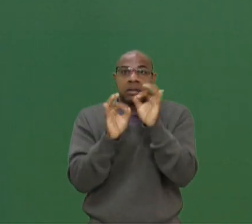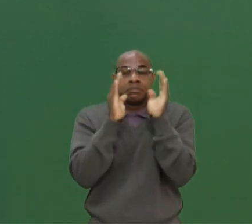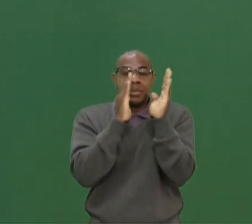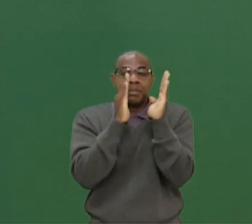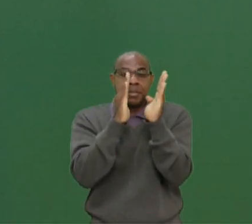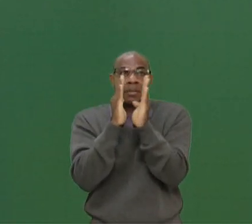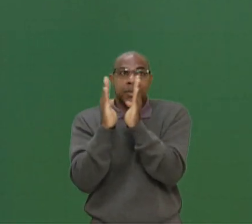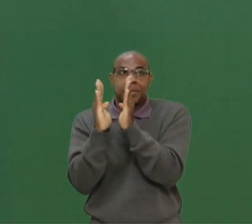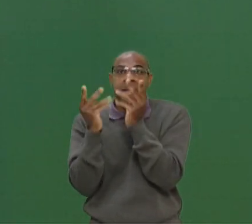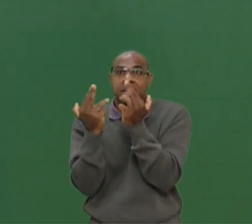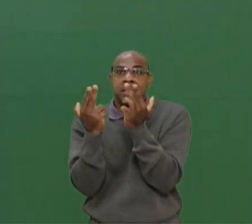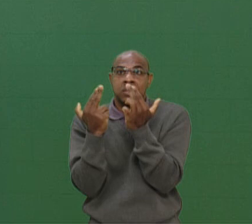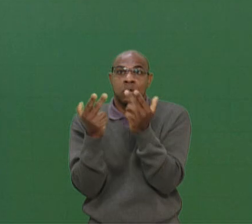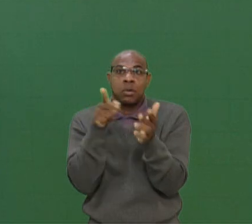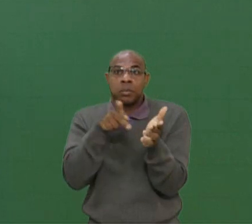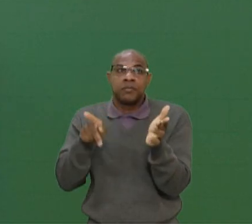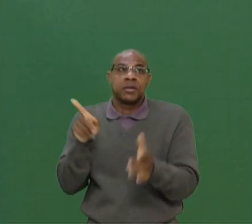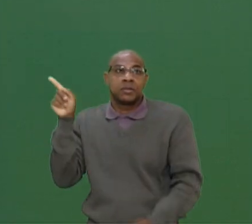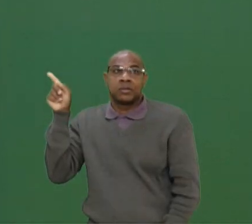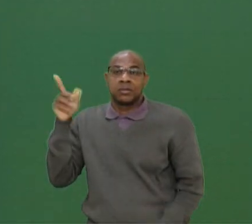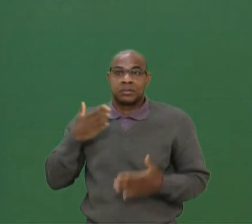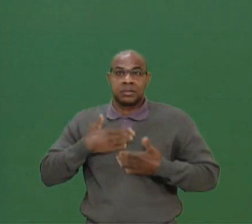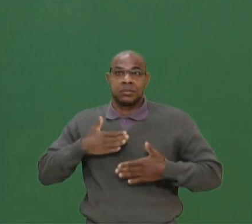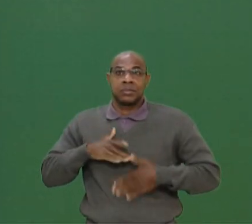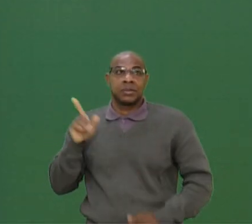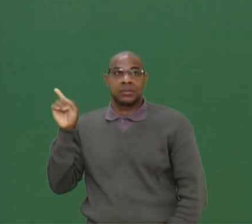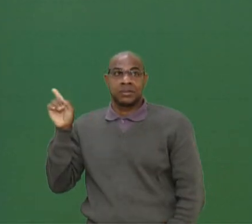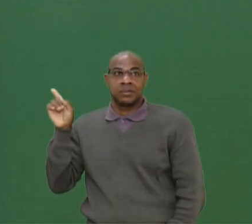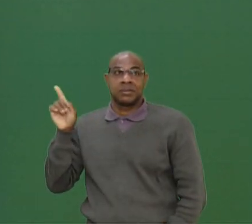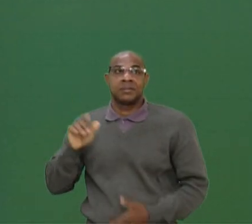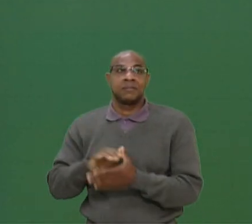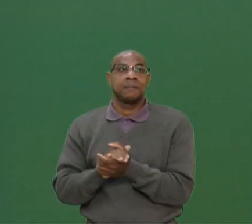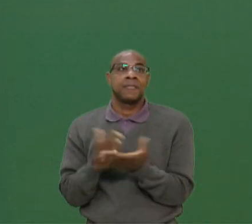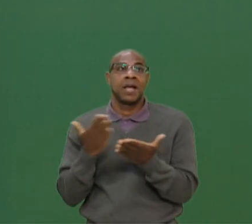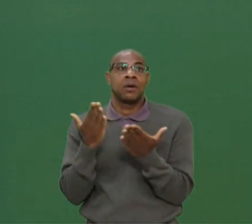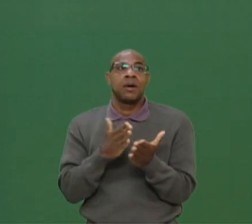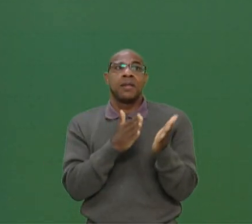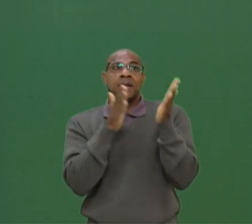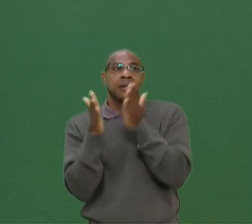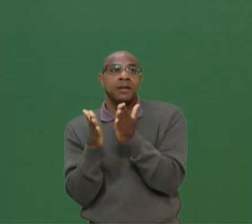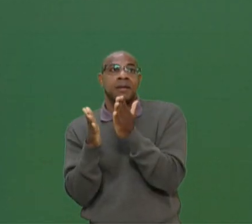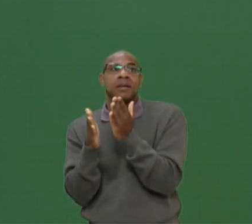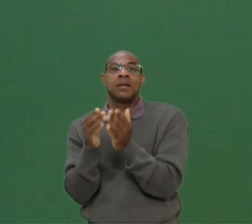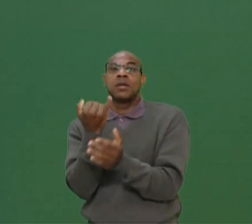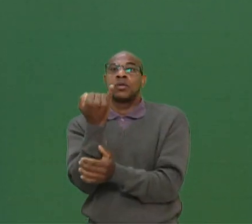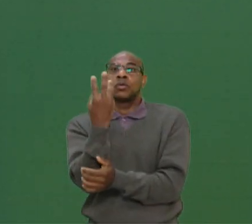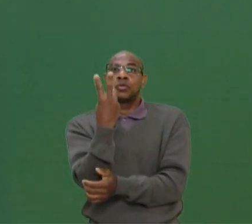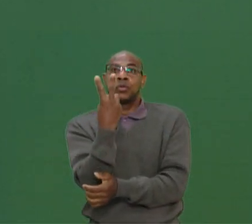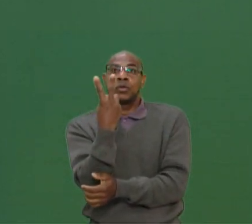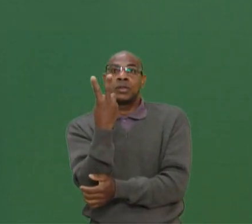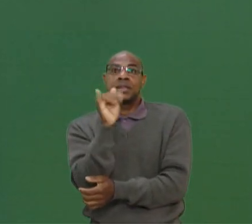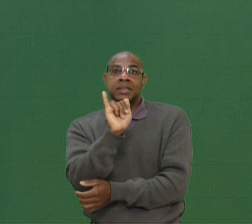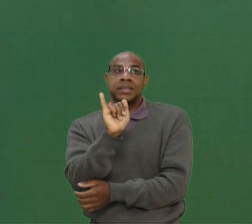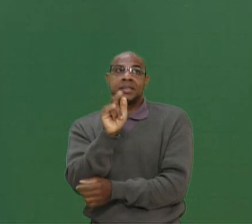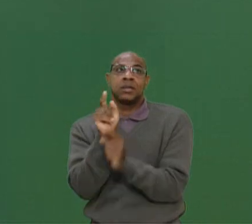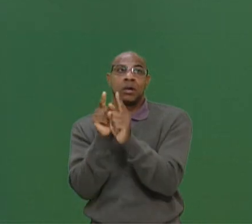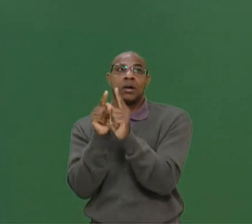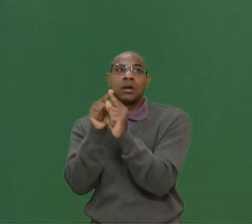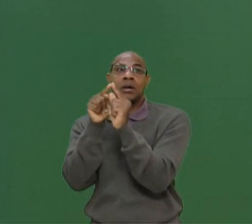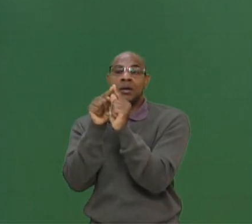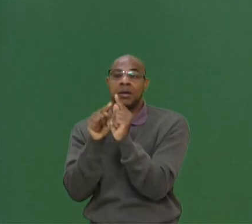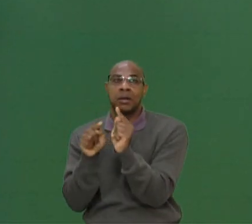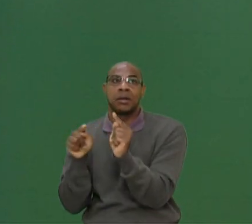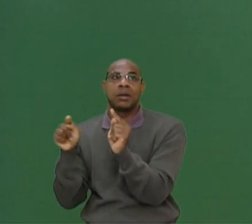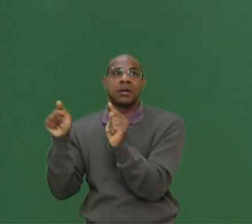vezes menos 3i. Tranquilo? Agora eu vou fazer essa outra parte aqui, o segundo membro.